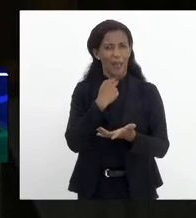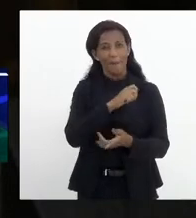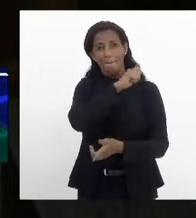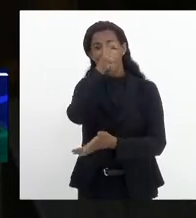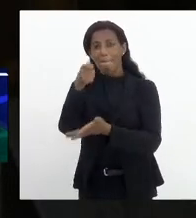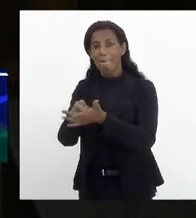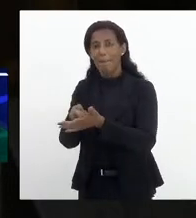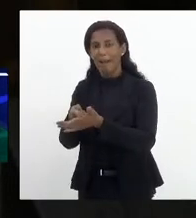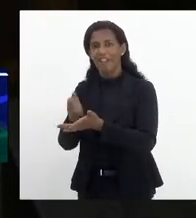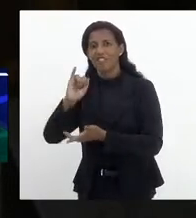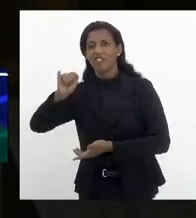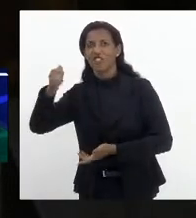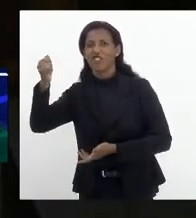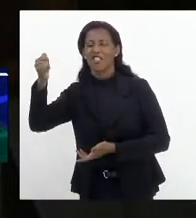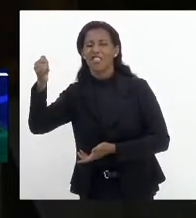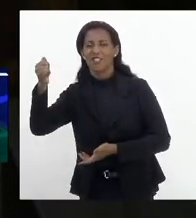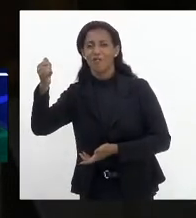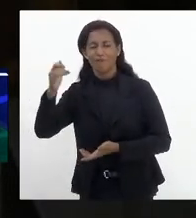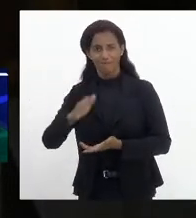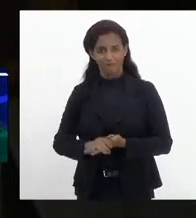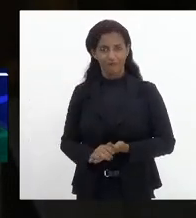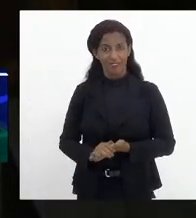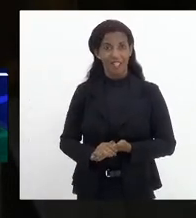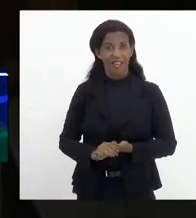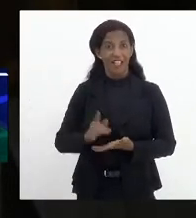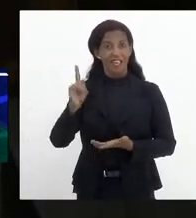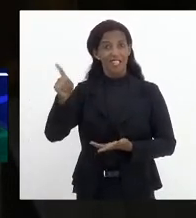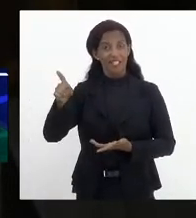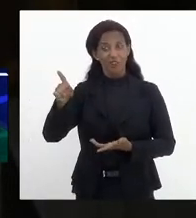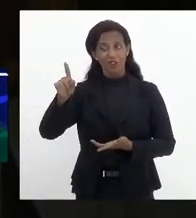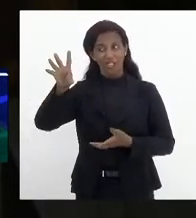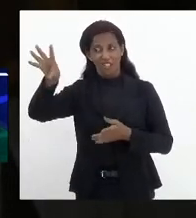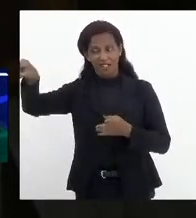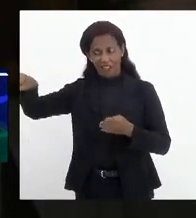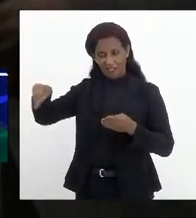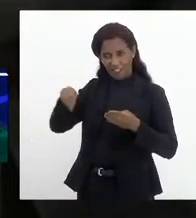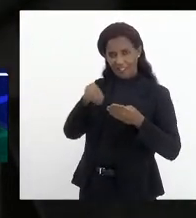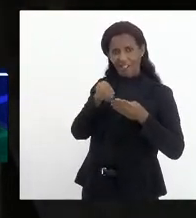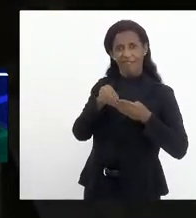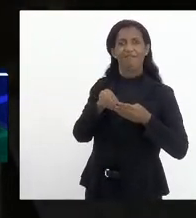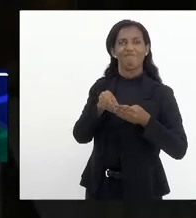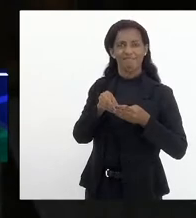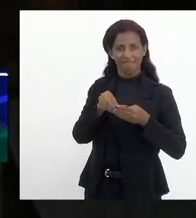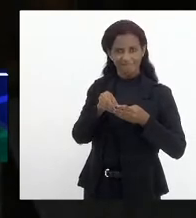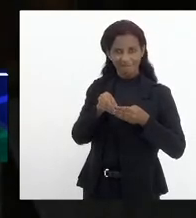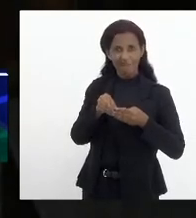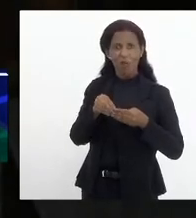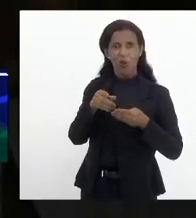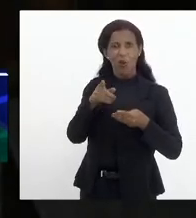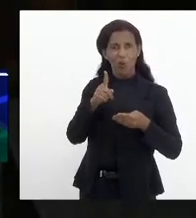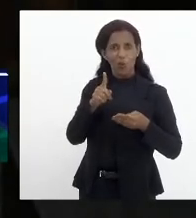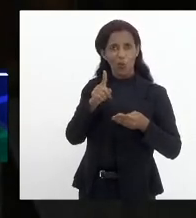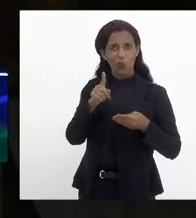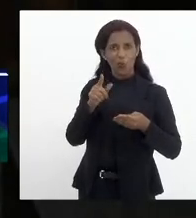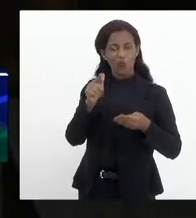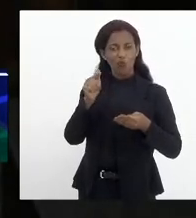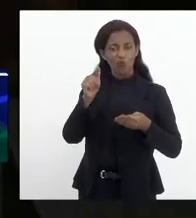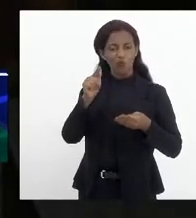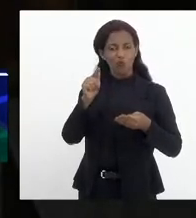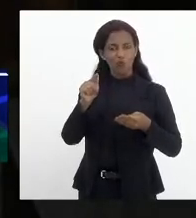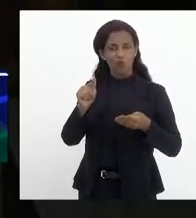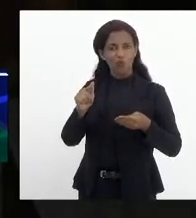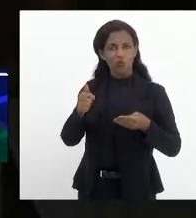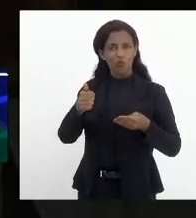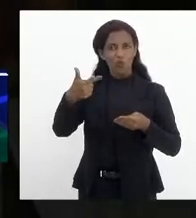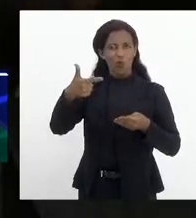um 12avos que sai do ano anterior para o ano posterior, porque não